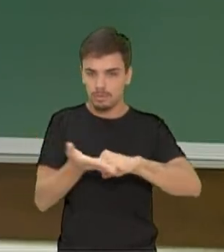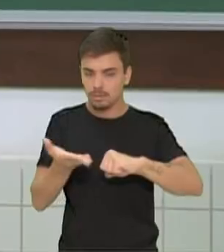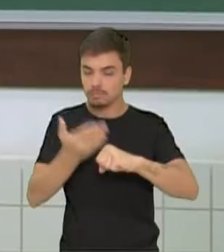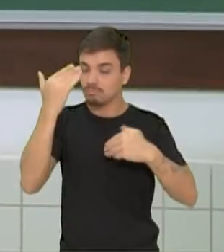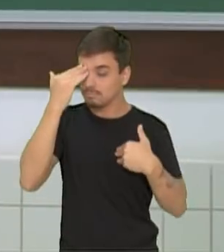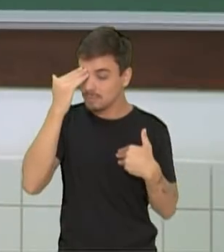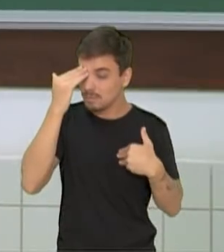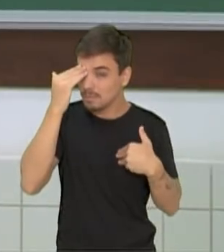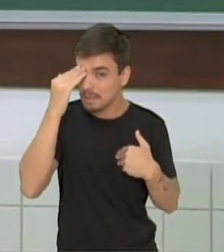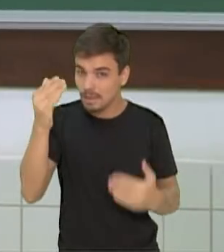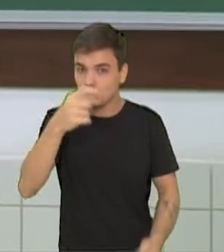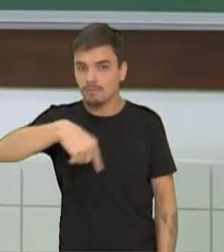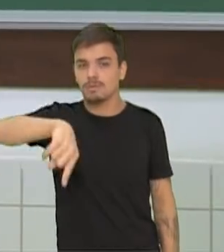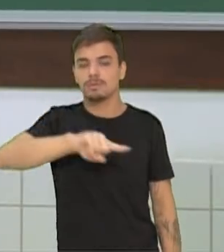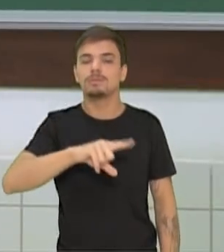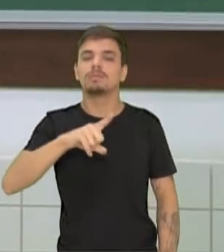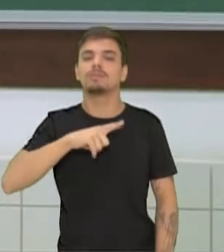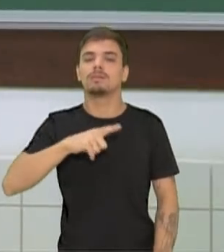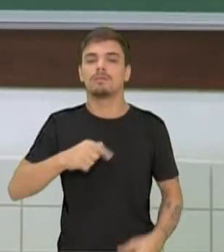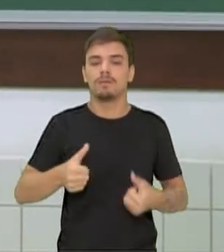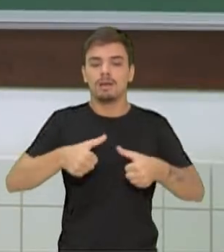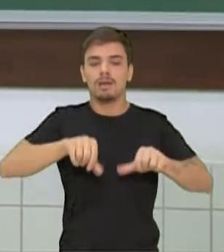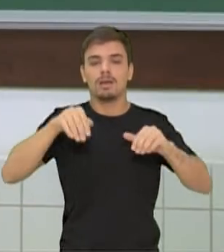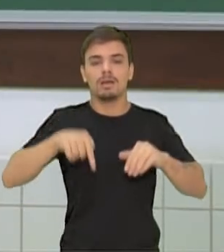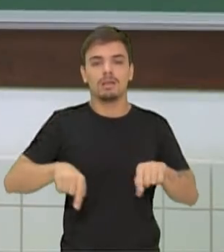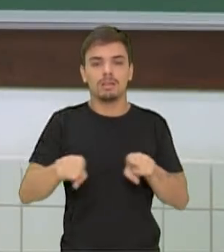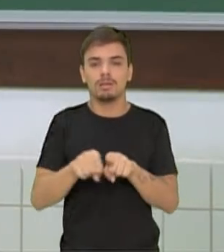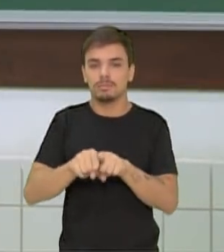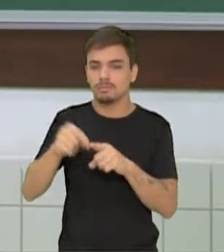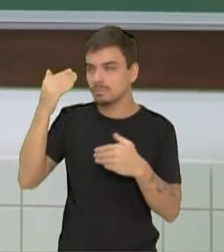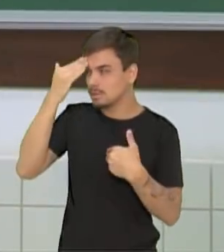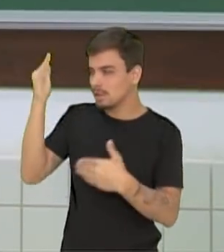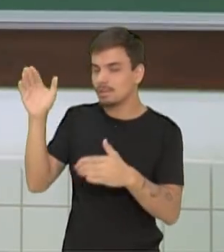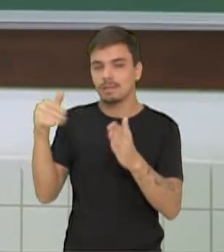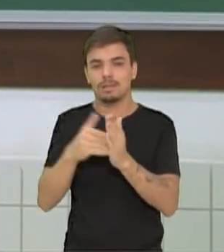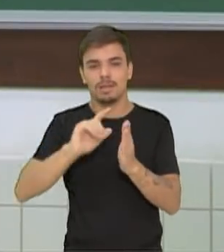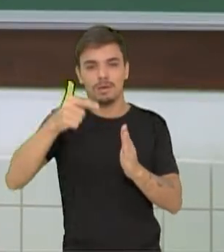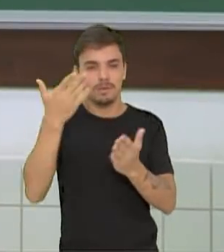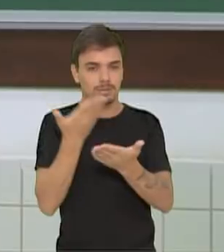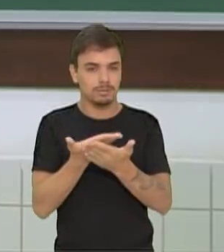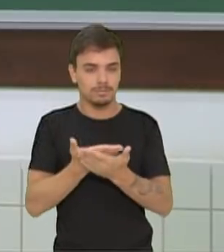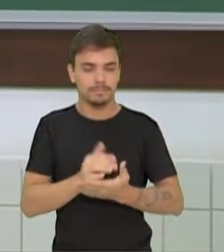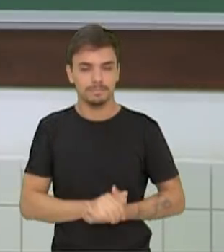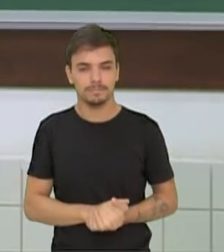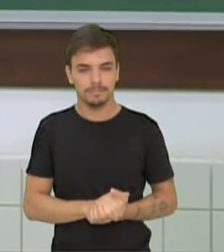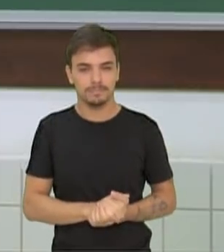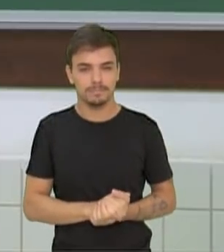obrigada, ficamos por aqui. Muito obrigada, Cadu, e até a próxima.